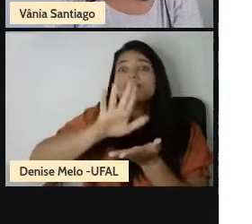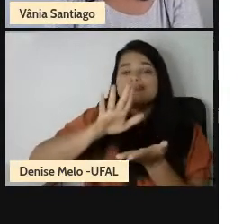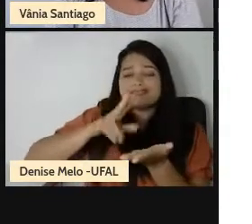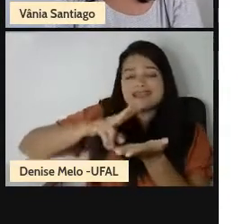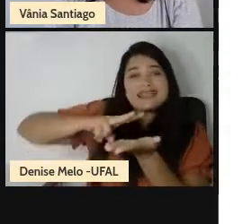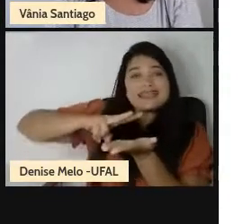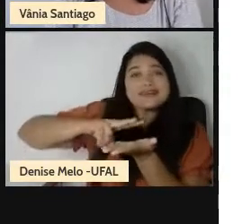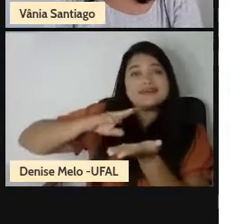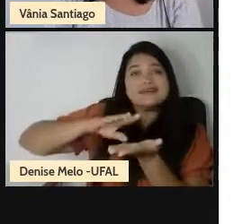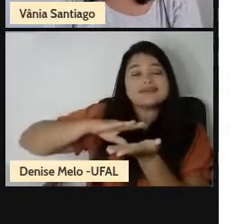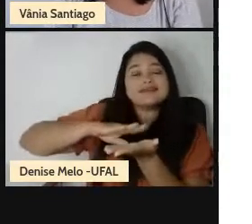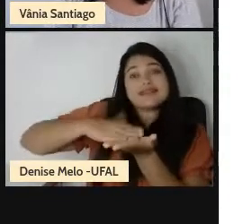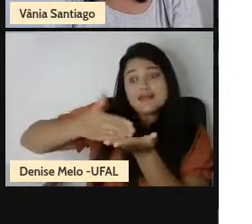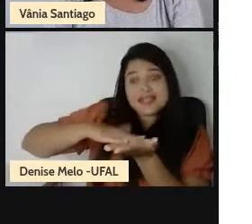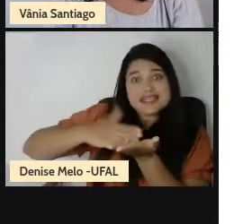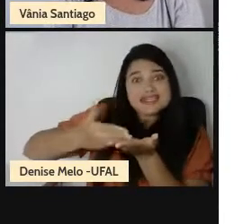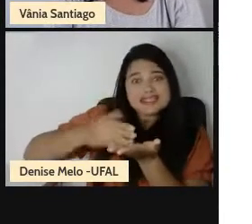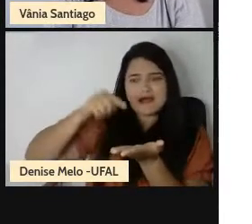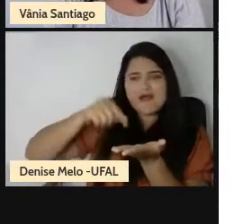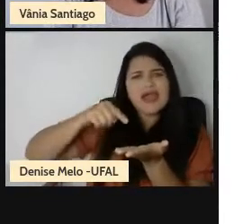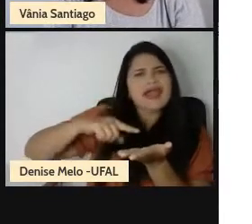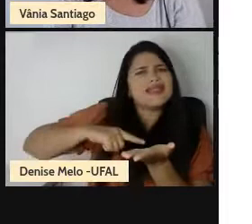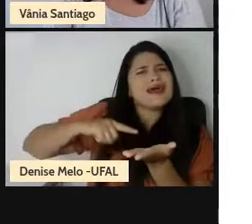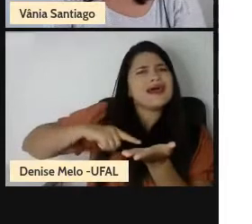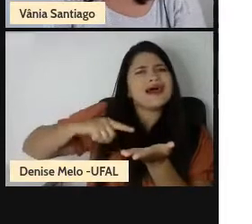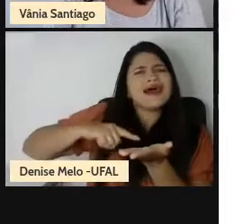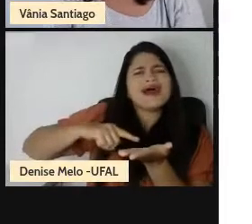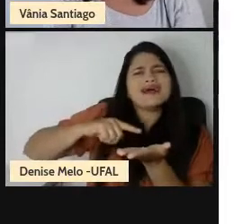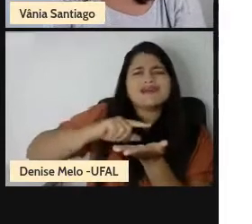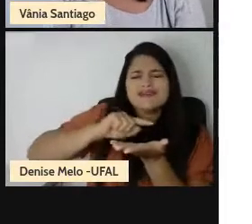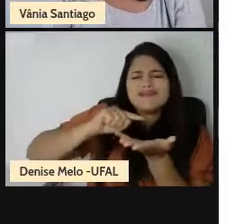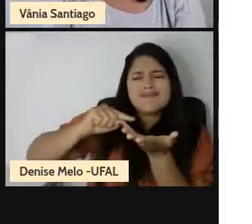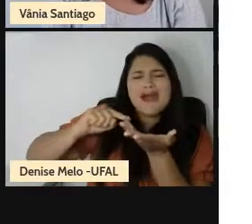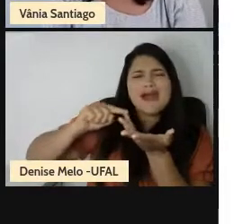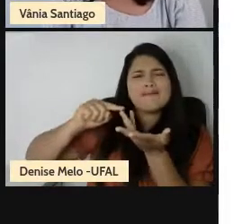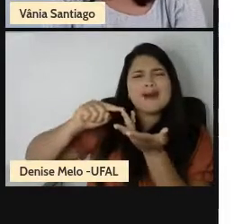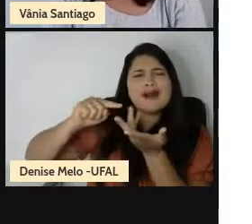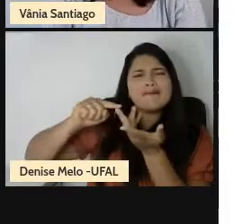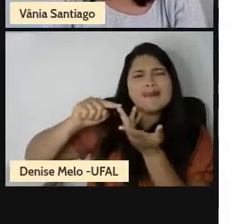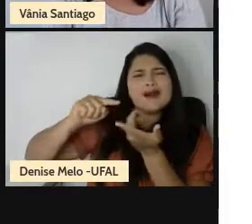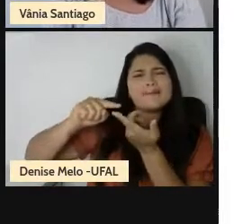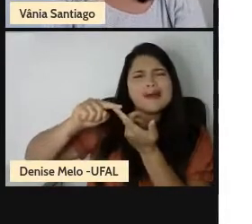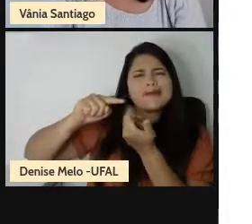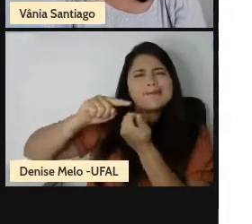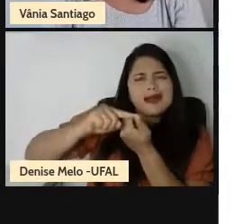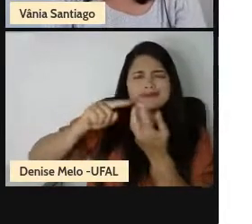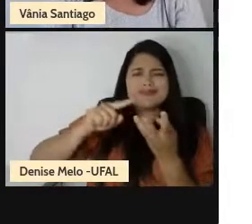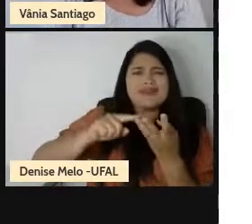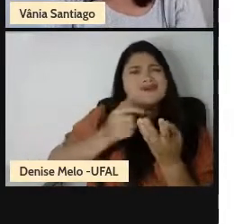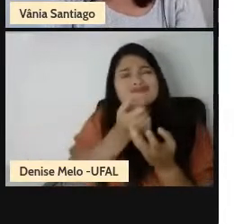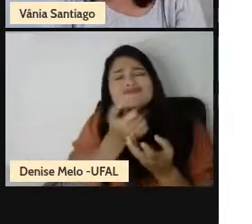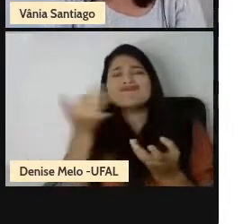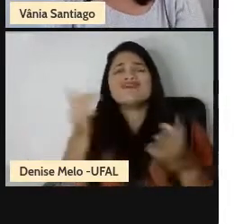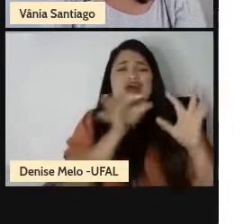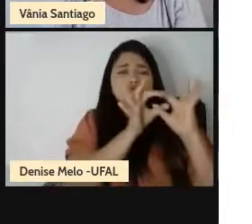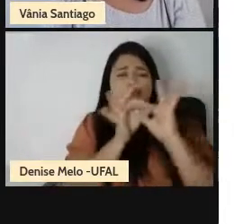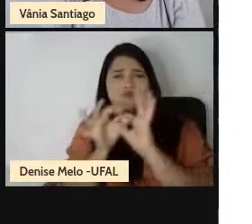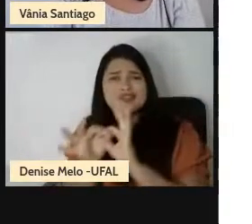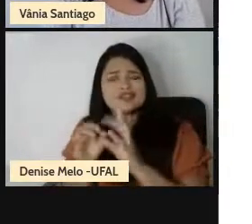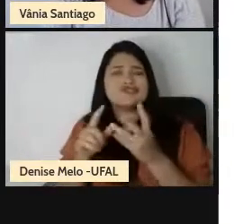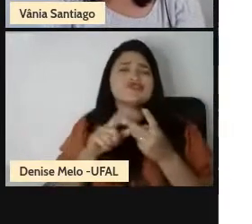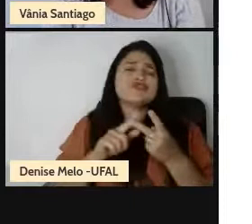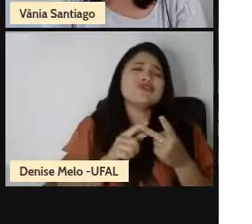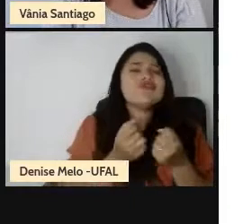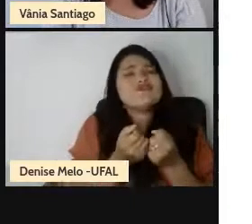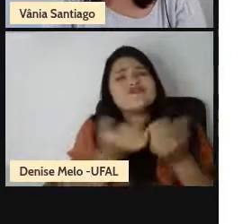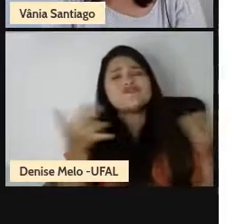de interpretação envolve uma série de questões, diferentes contextos, diferentes lugares,